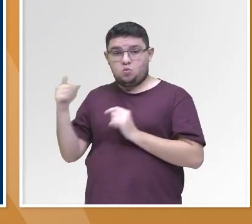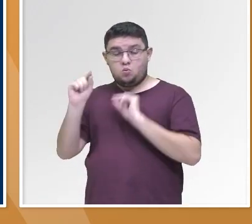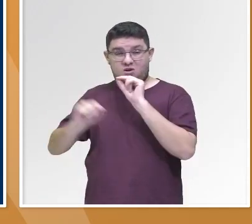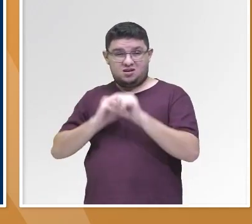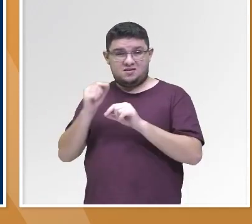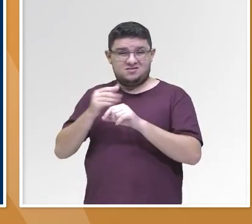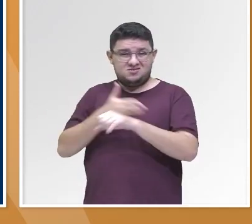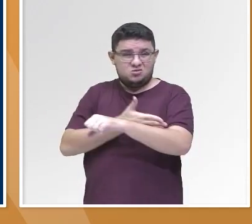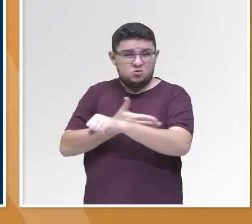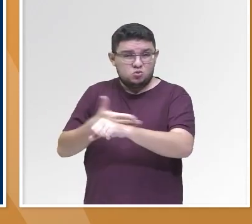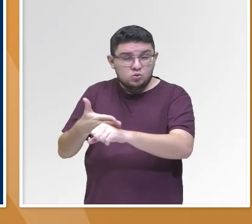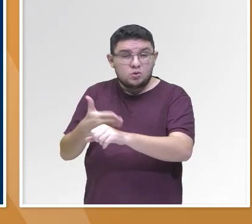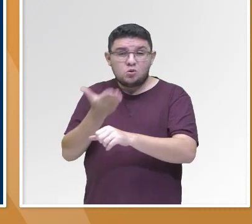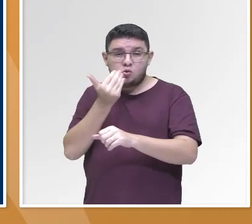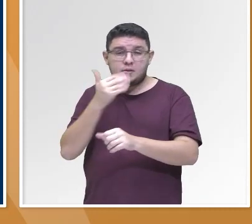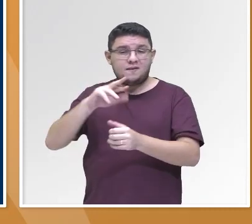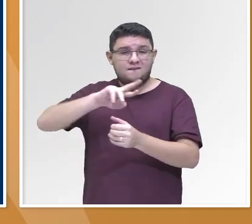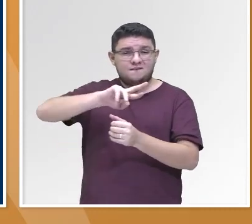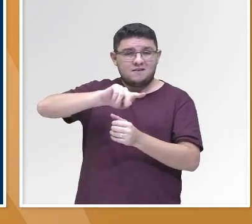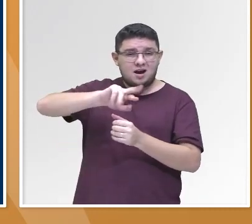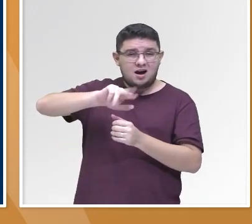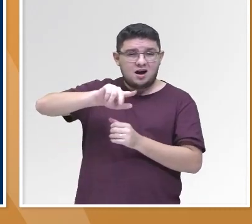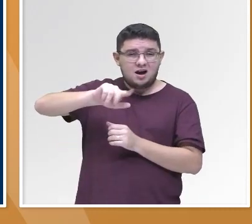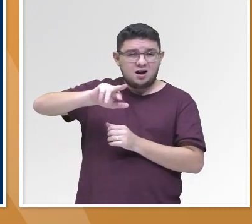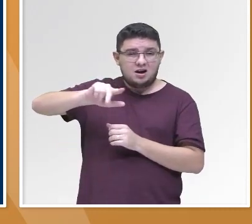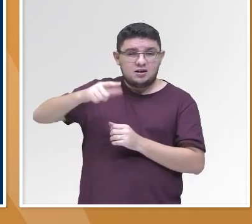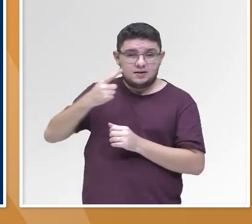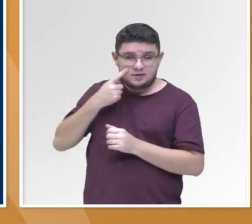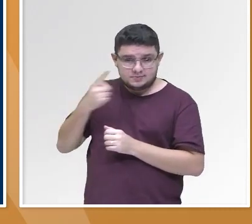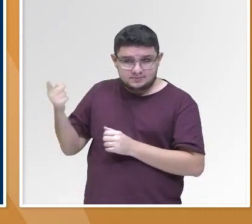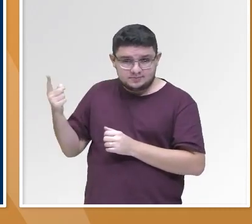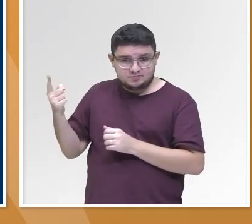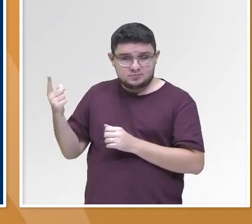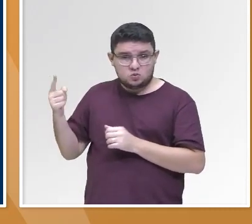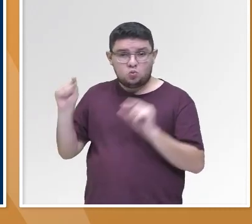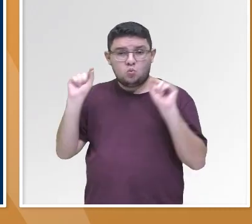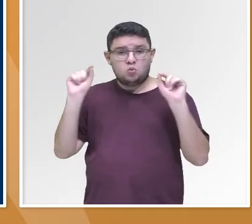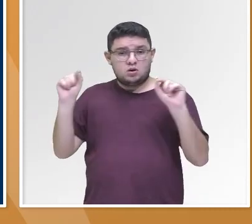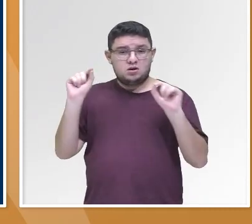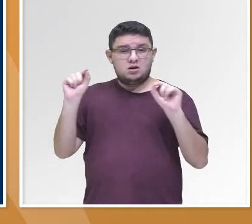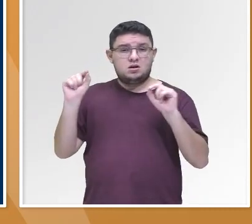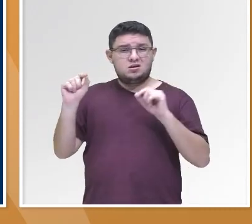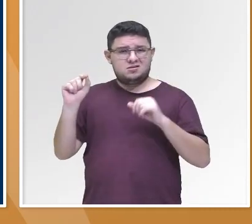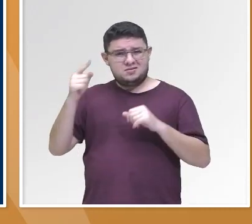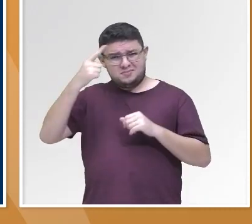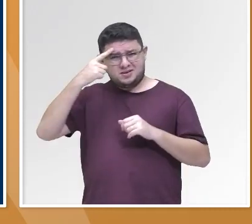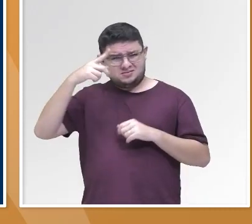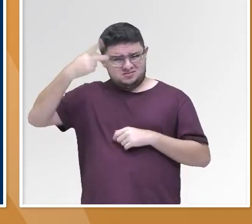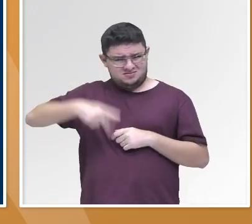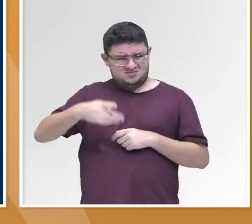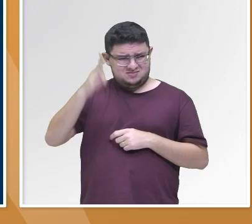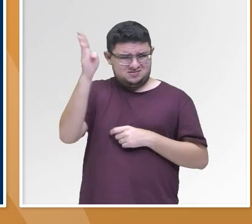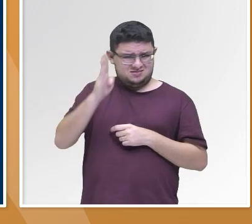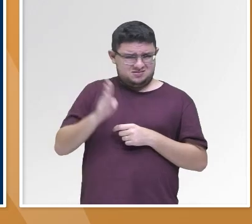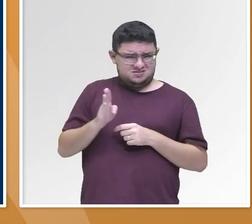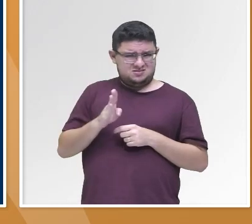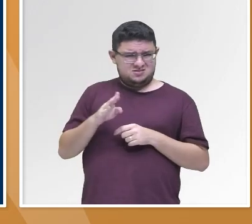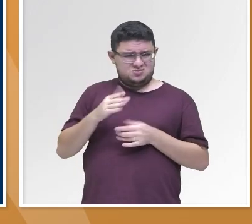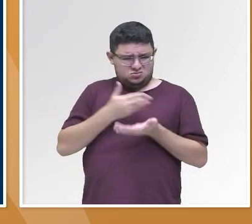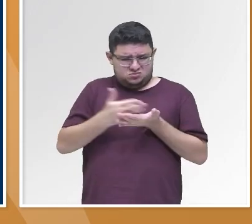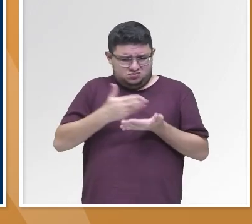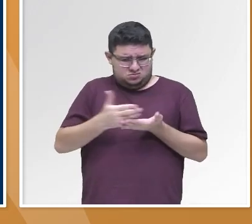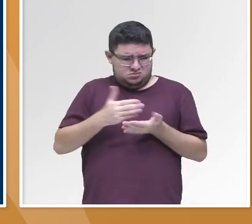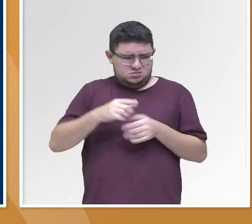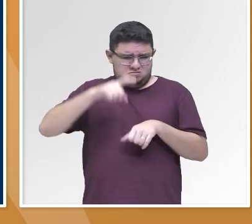comer cuscuz, munguzá, vatapá e leite de coco, vocês acham que são nativos do Brasil? Surgiu aqui, de repente,